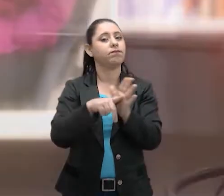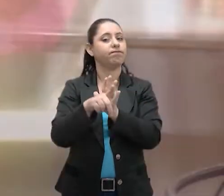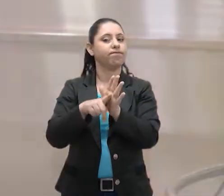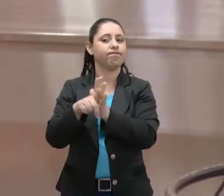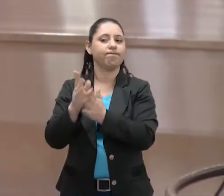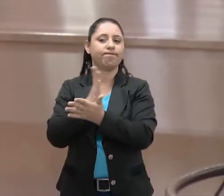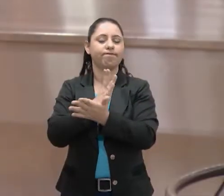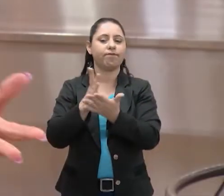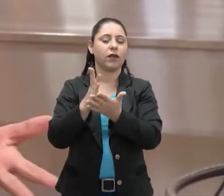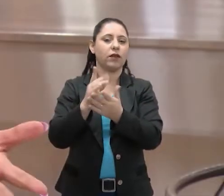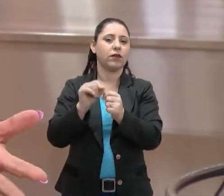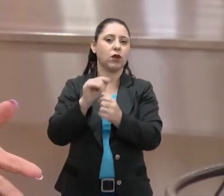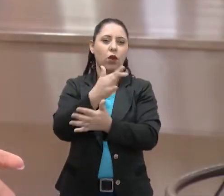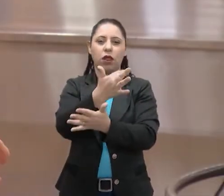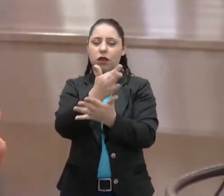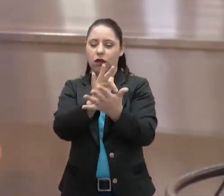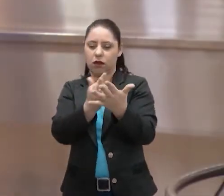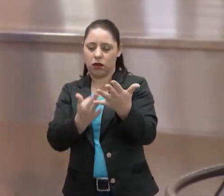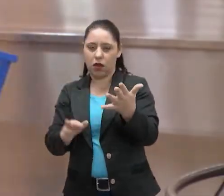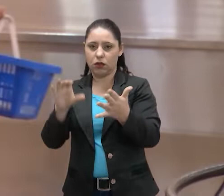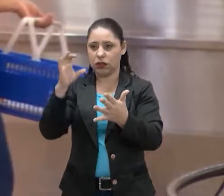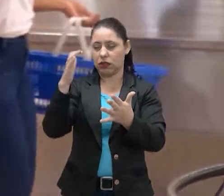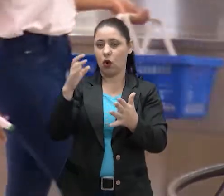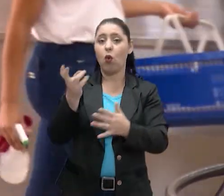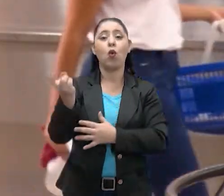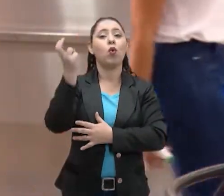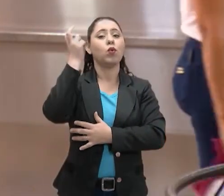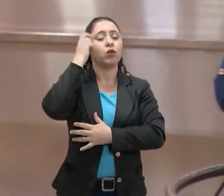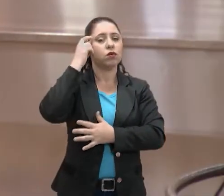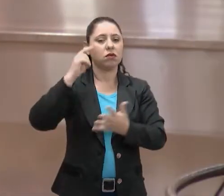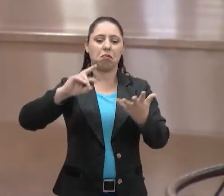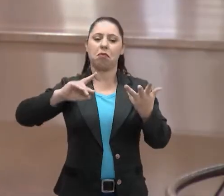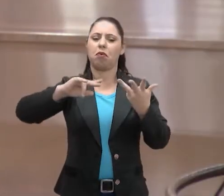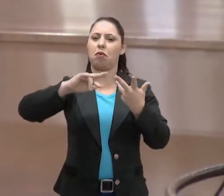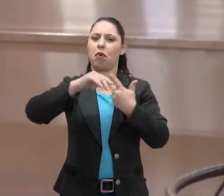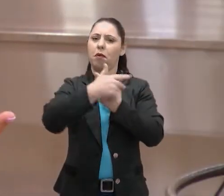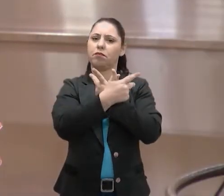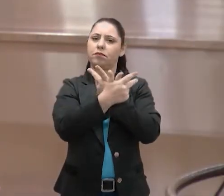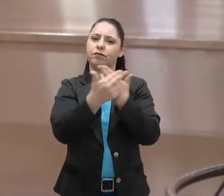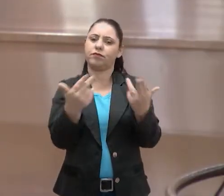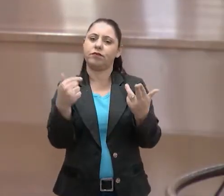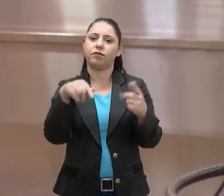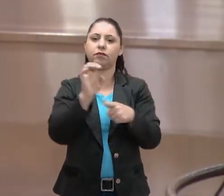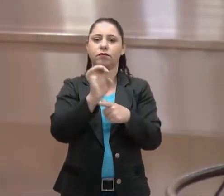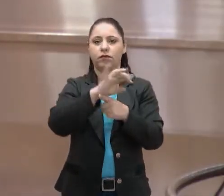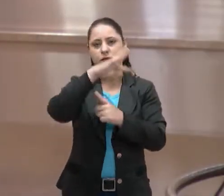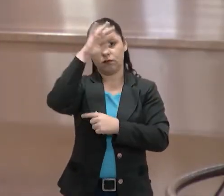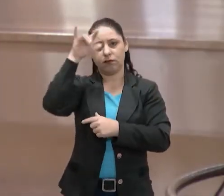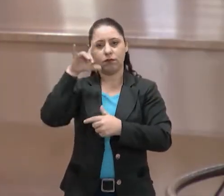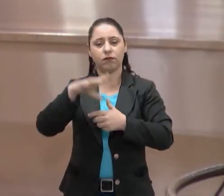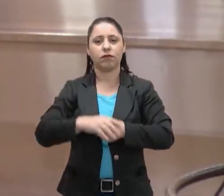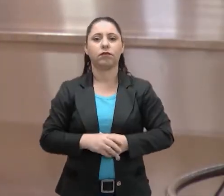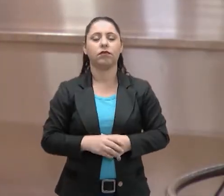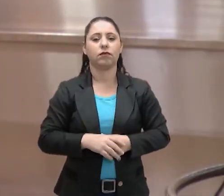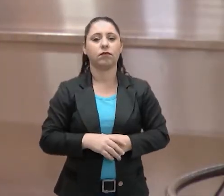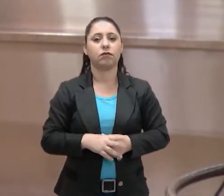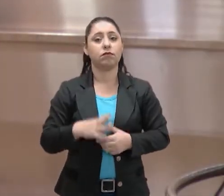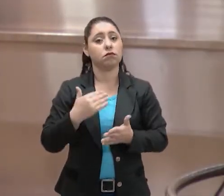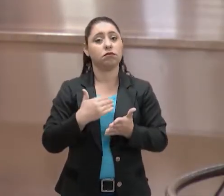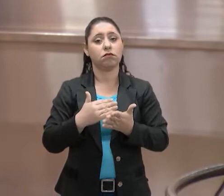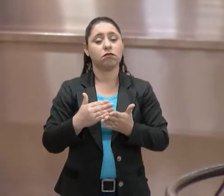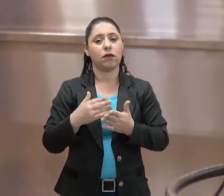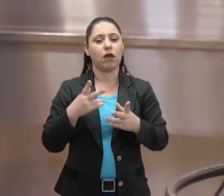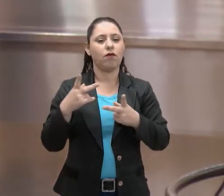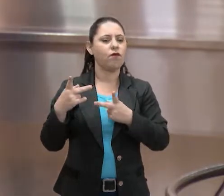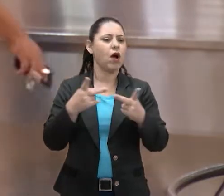que pesquisar para fazer um artigo científico sobre cultura, diversidade cultural aqui no nosso estado de Mato Grosso do Sul. E aí